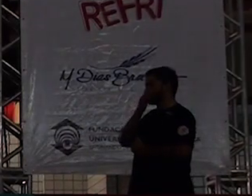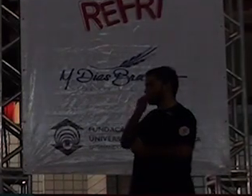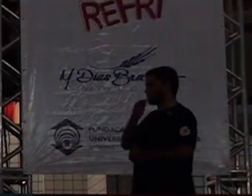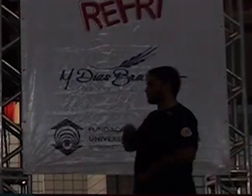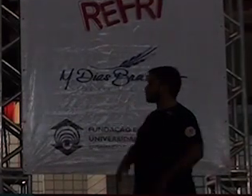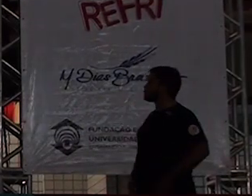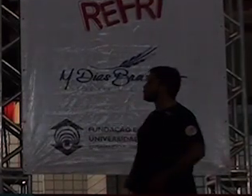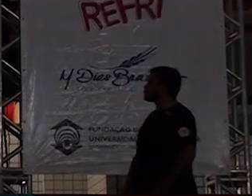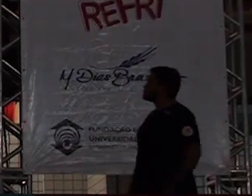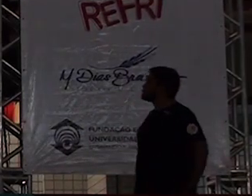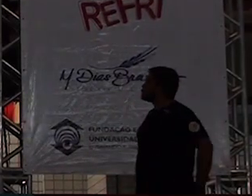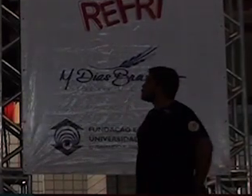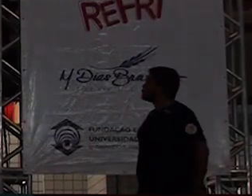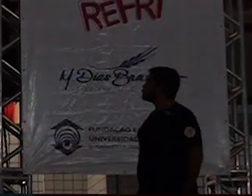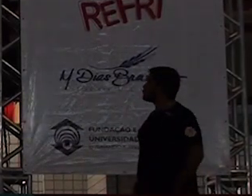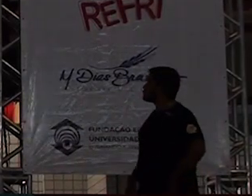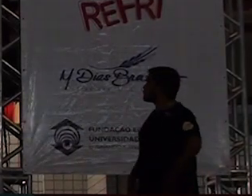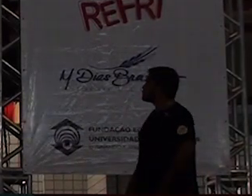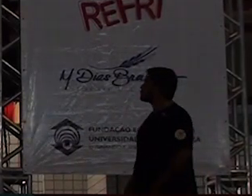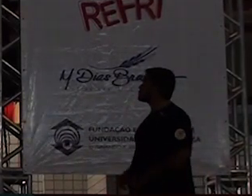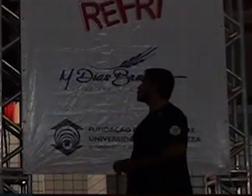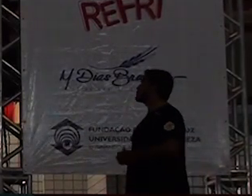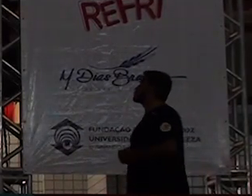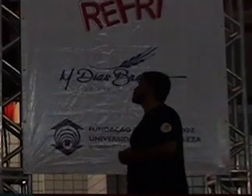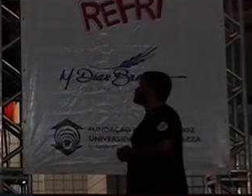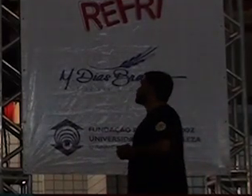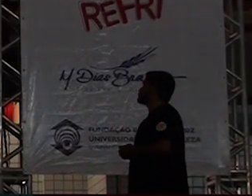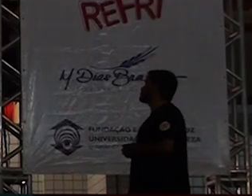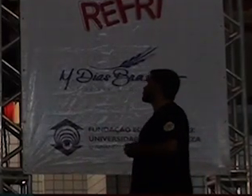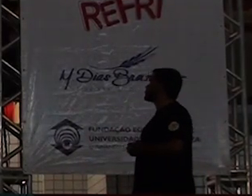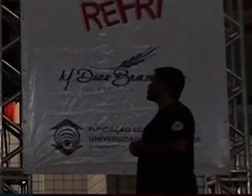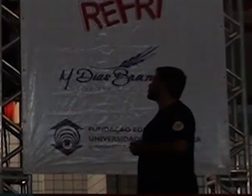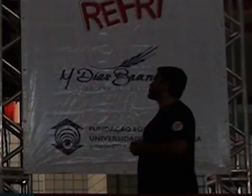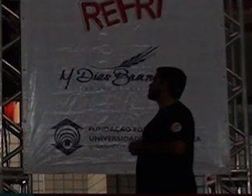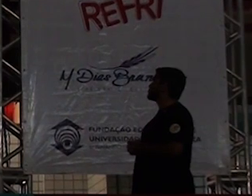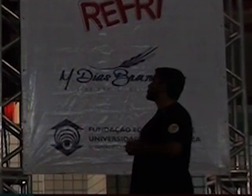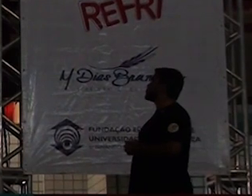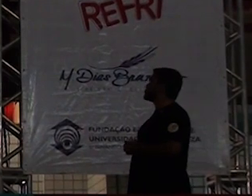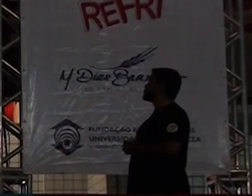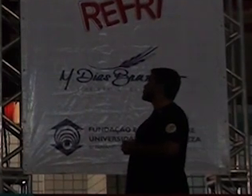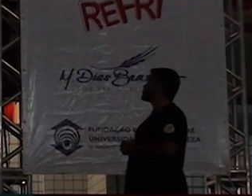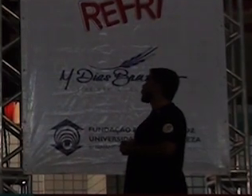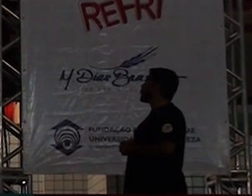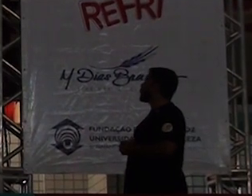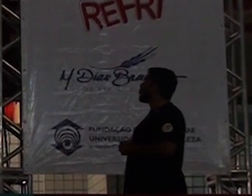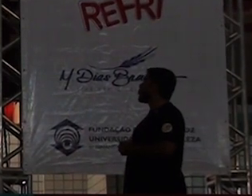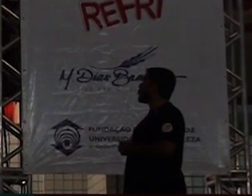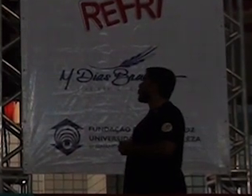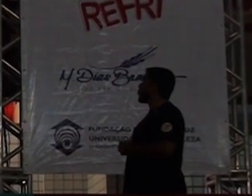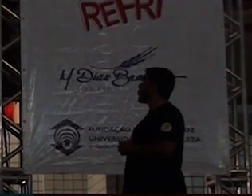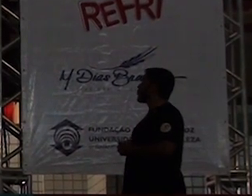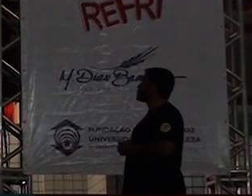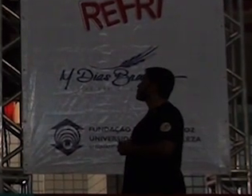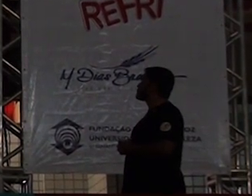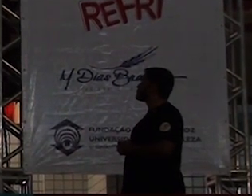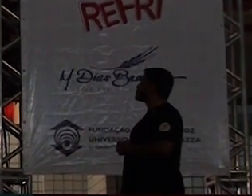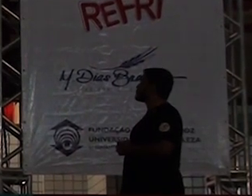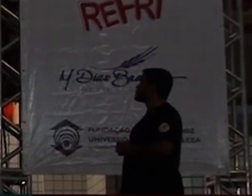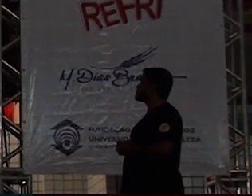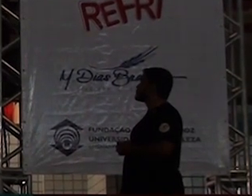ou morrer na solidão. É preciso ter cuidado pra mais tarde não